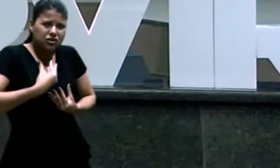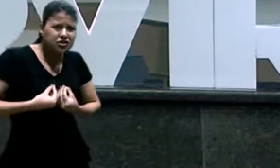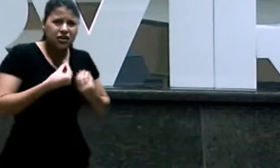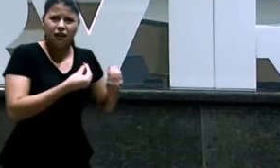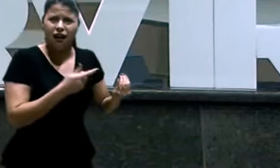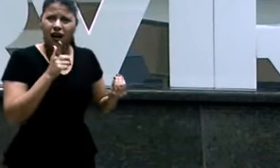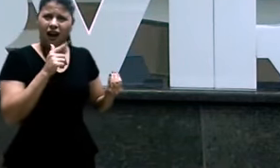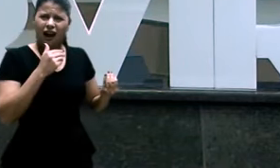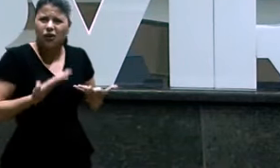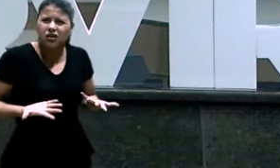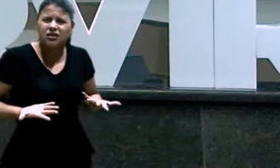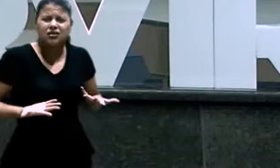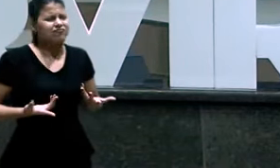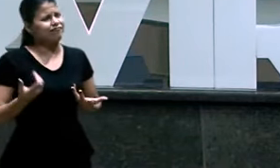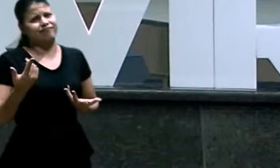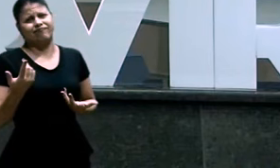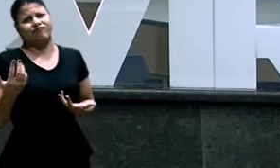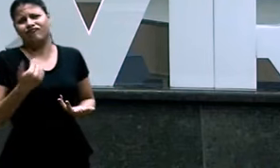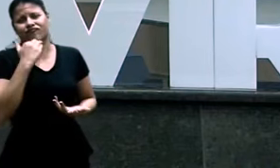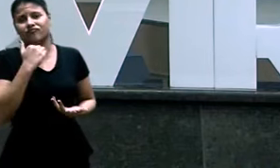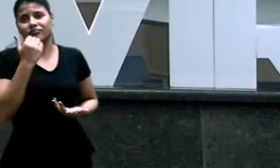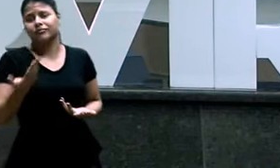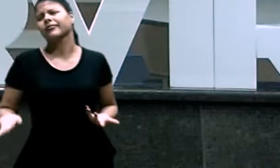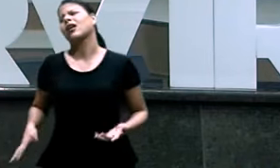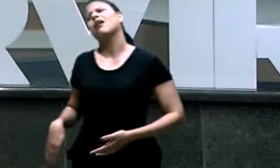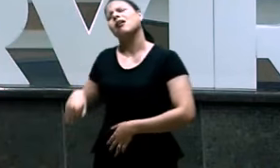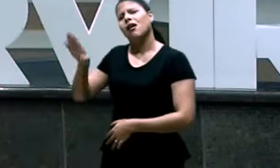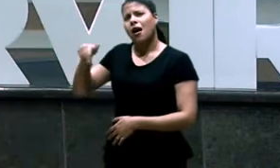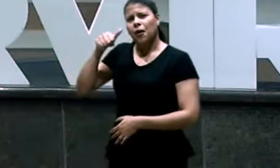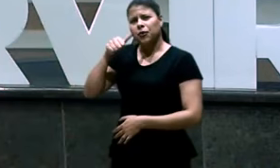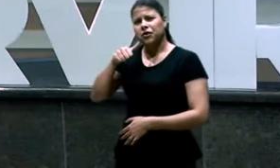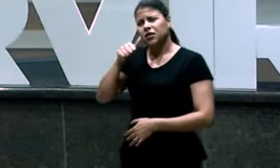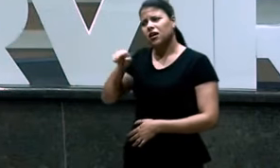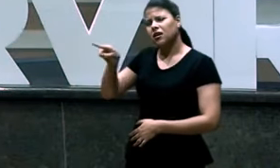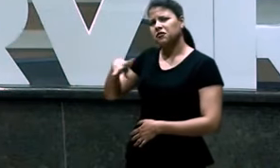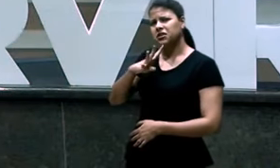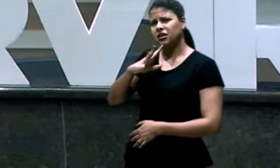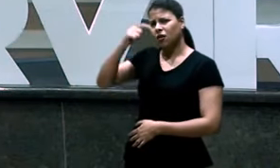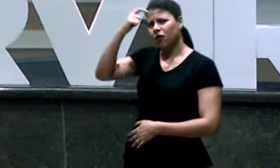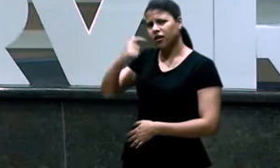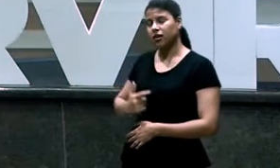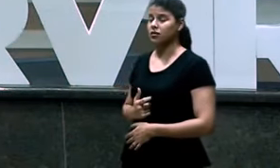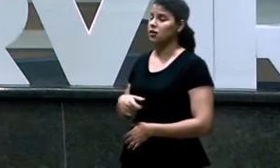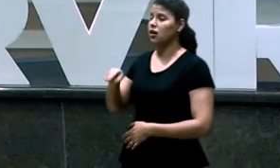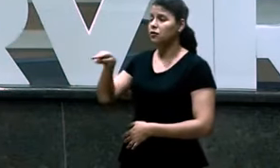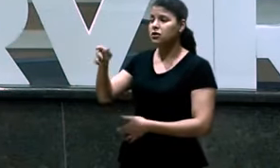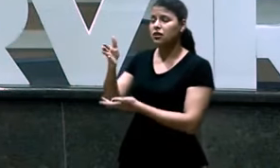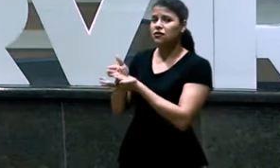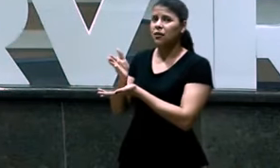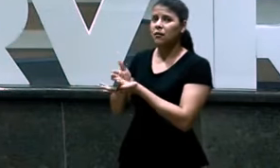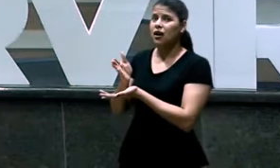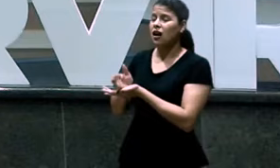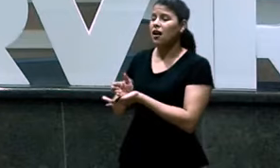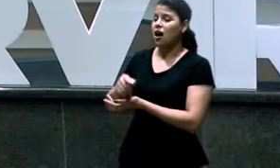se tu soubesse ou conhecer o dom de Deus, tu iria parar de beber água nesse poço,